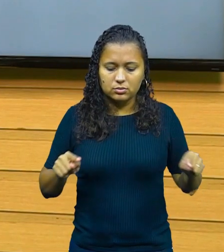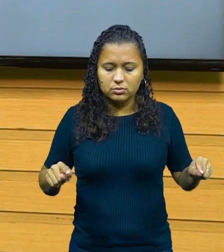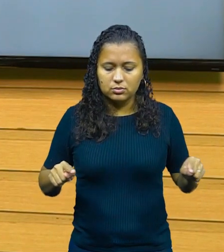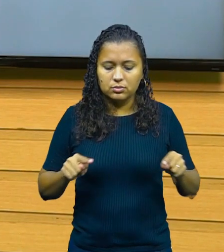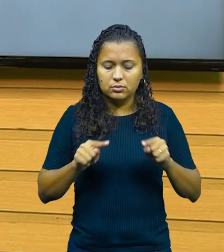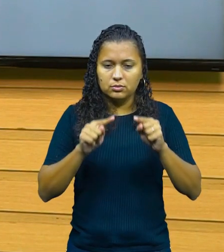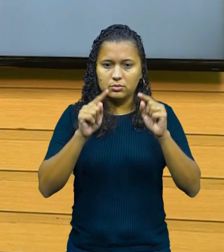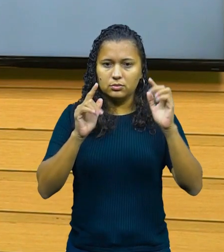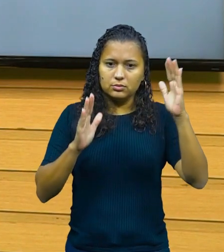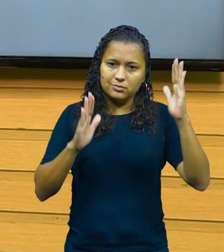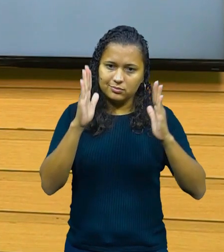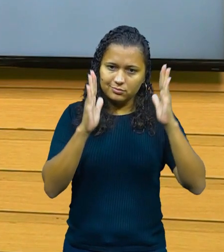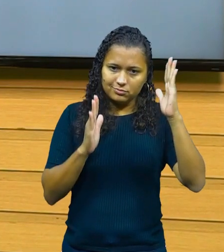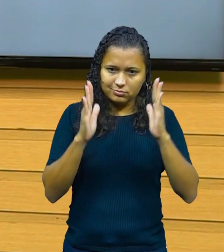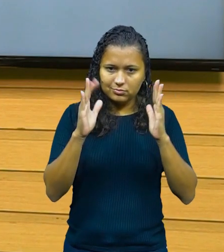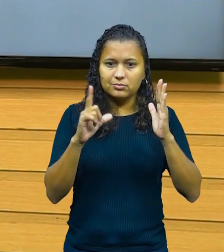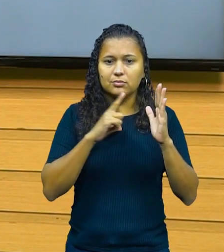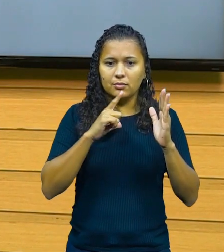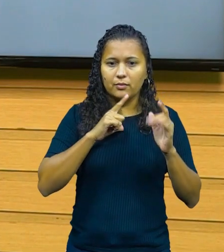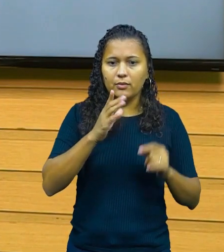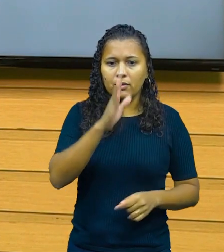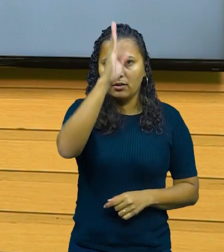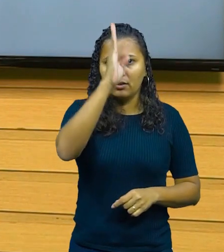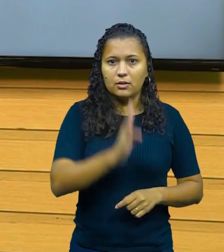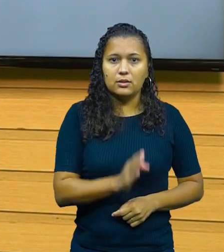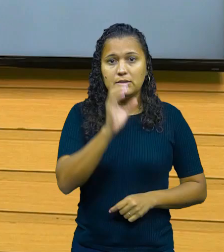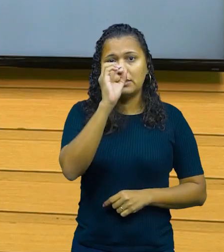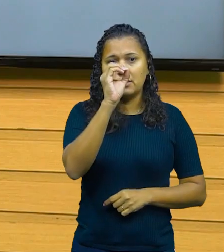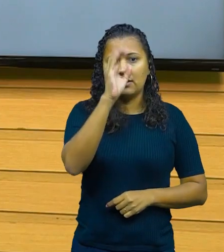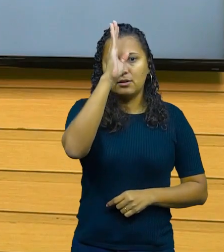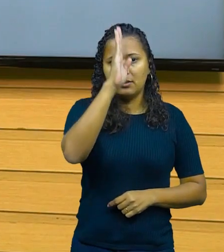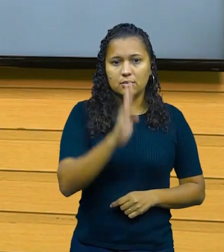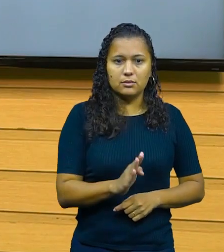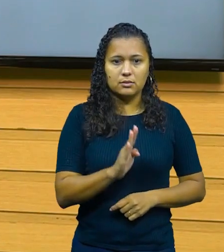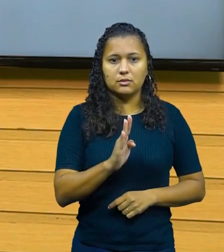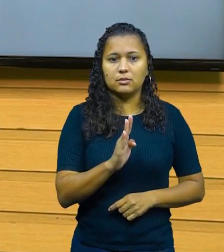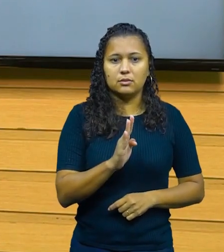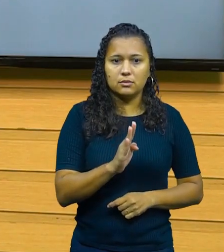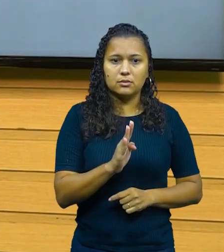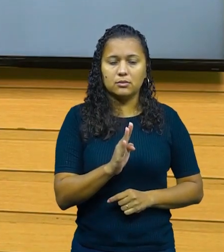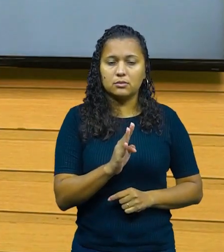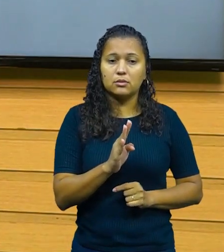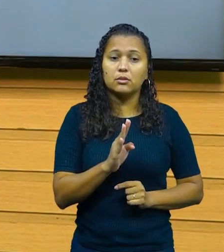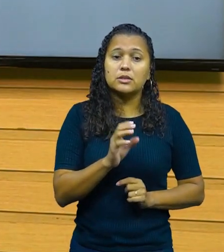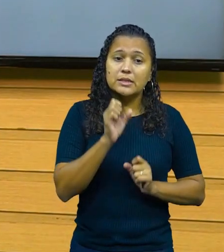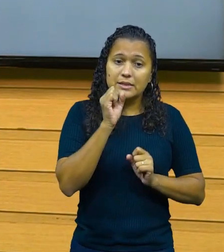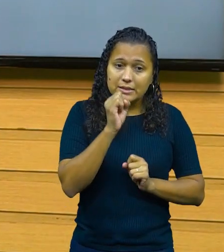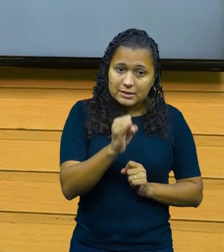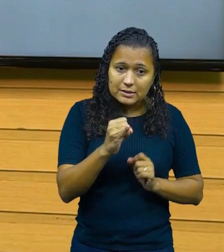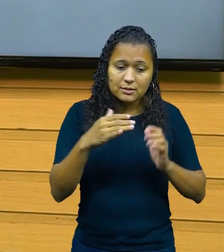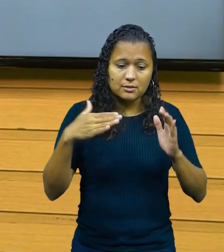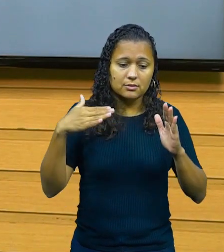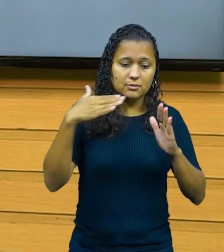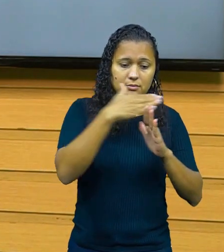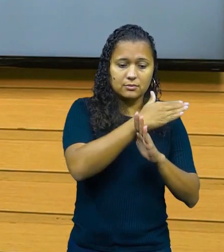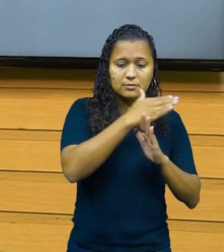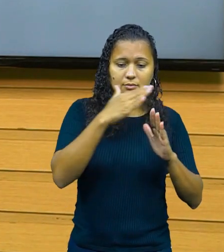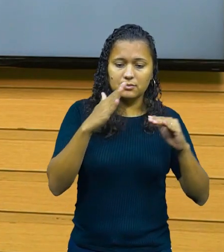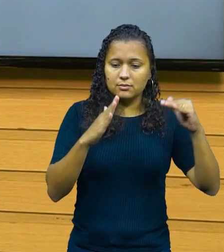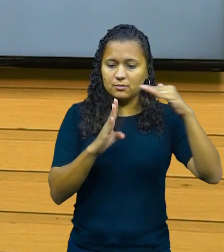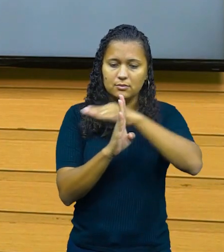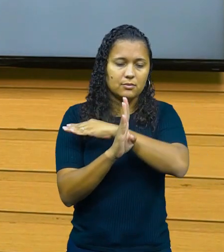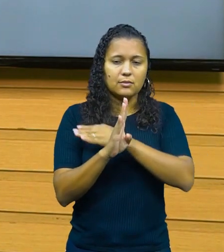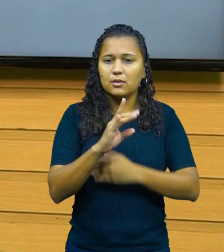aqui, observando também a questão da linha zero. Se passar da linha zero, então essa peça ela já não é mais, ela já não vai conseguir mais